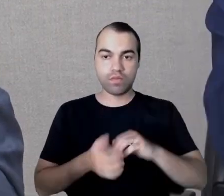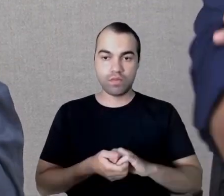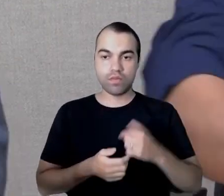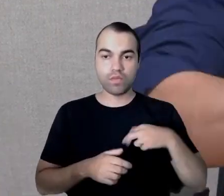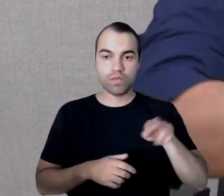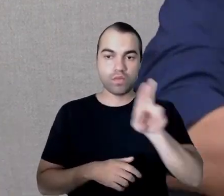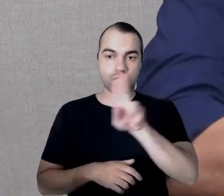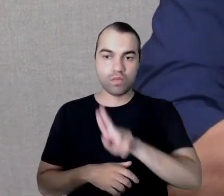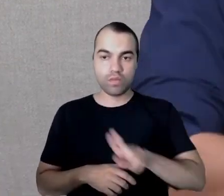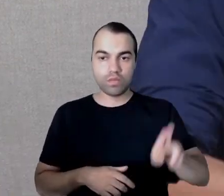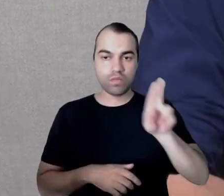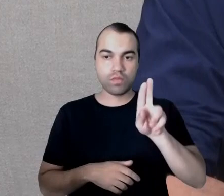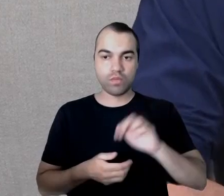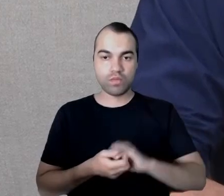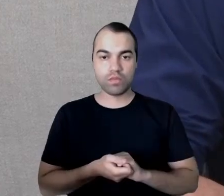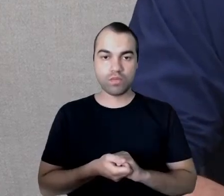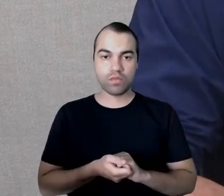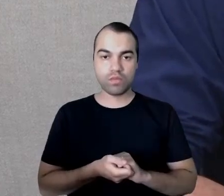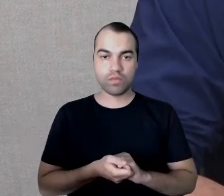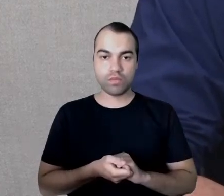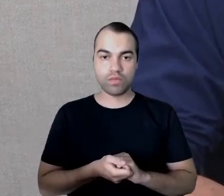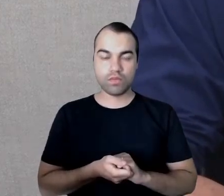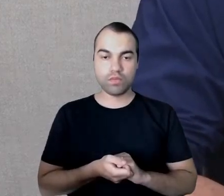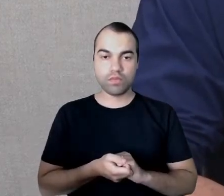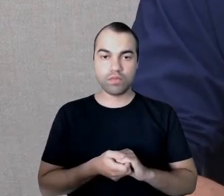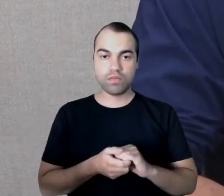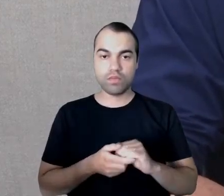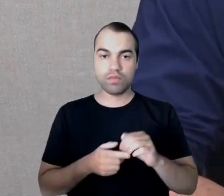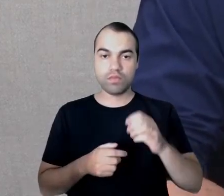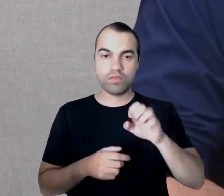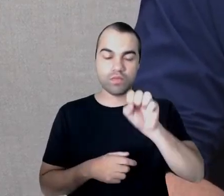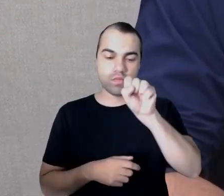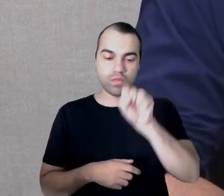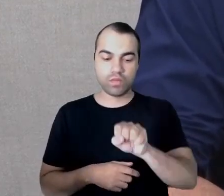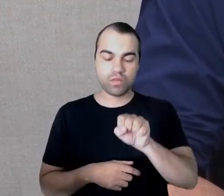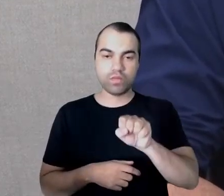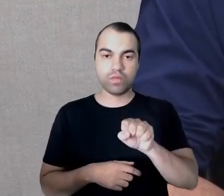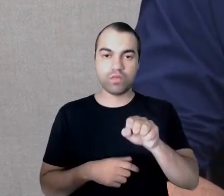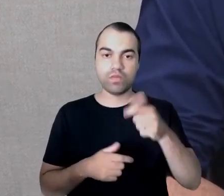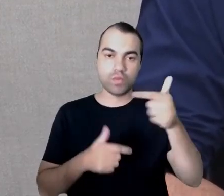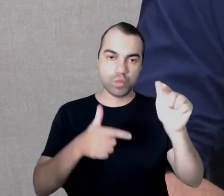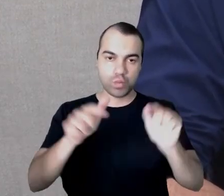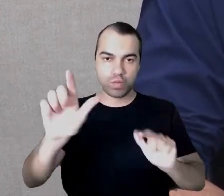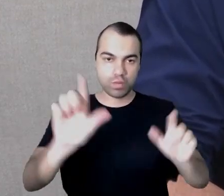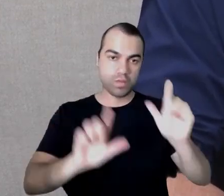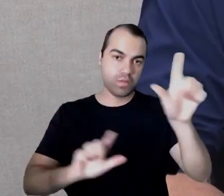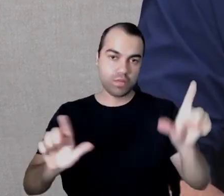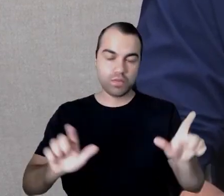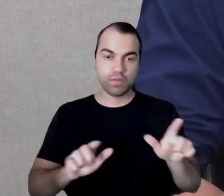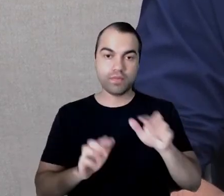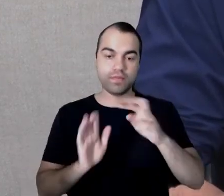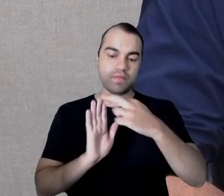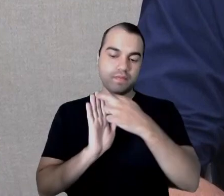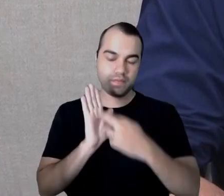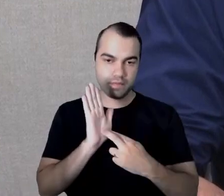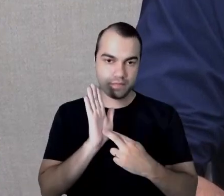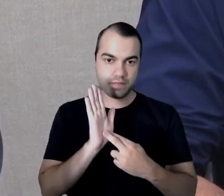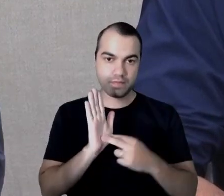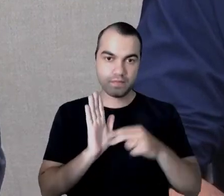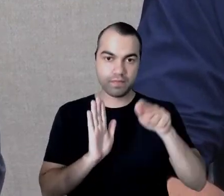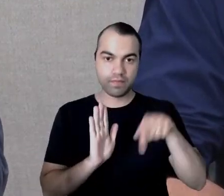localizado na região nas regiões administrativas de lago sul de Lago Norte e da outras providências relatoria é